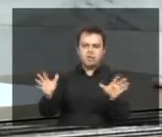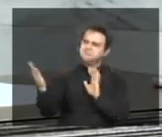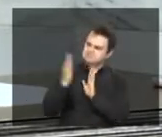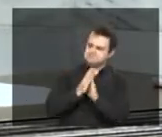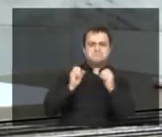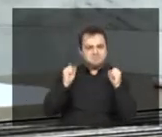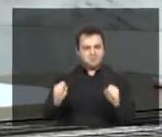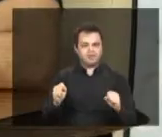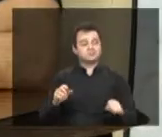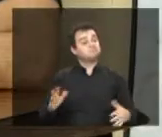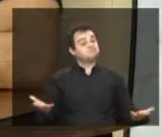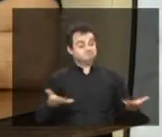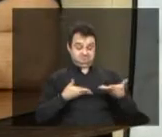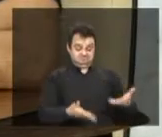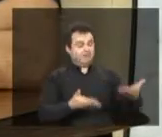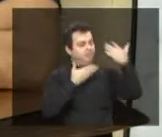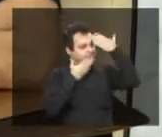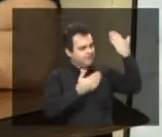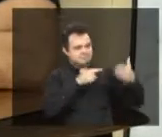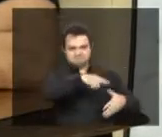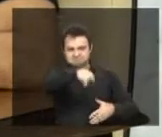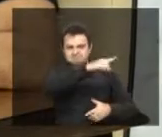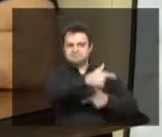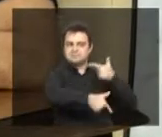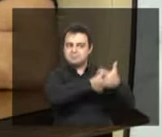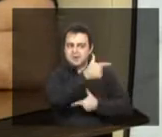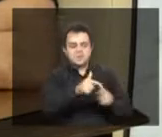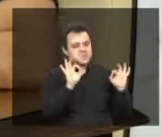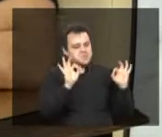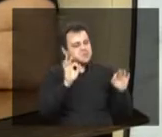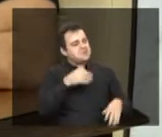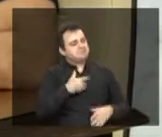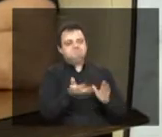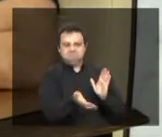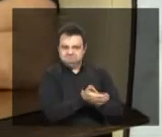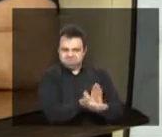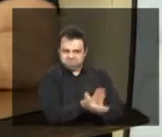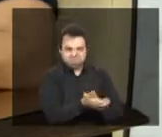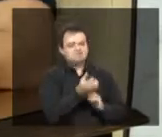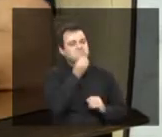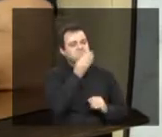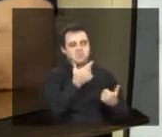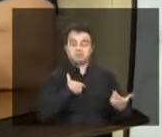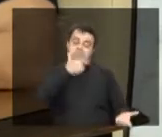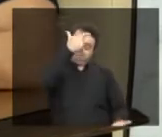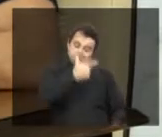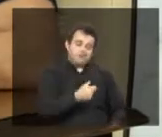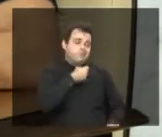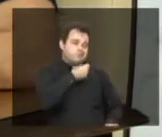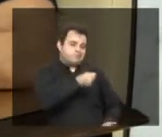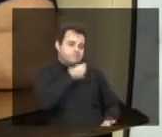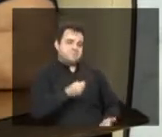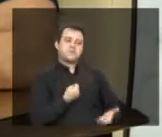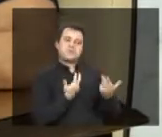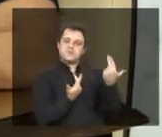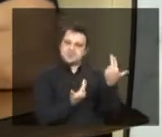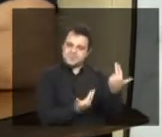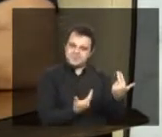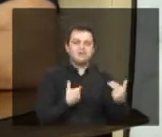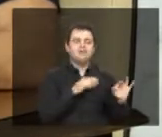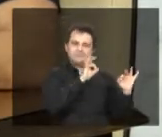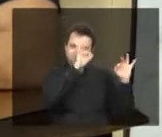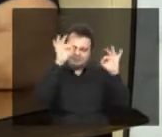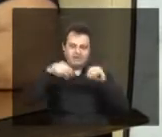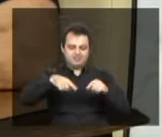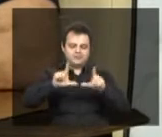está sempre à disposição. Eu que agradeço, parabéns pelo trabalho de vocês. Eu quero parabenizar aqui, eu também como profissional da comunicação